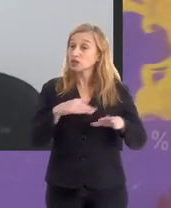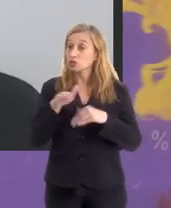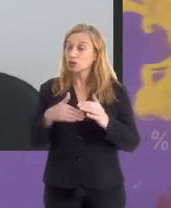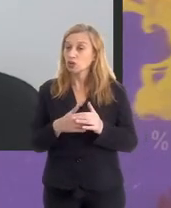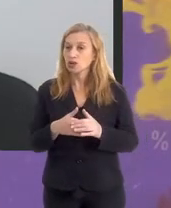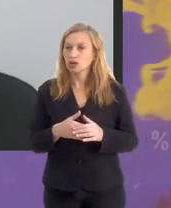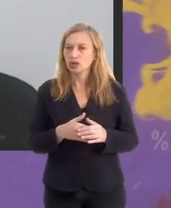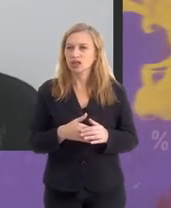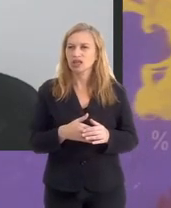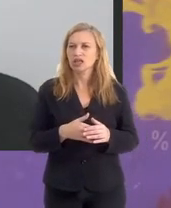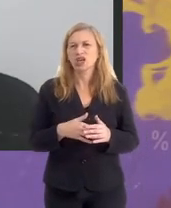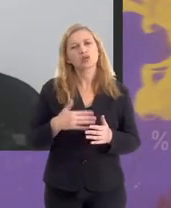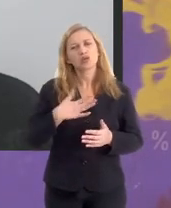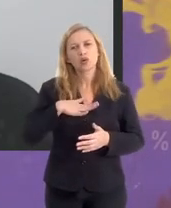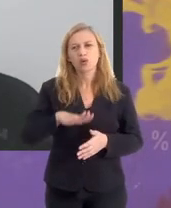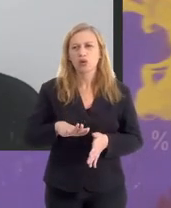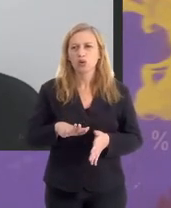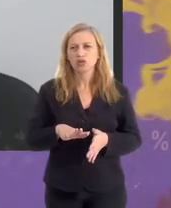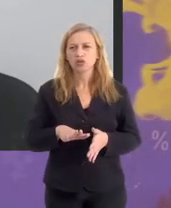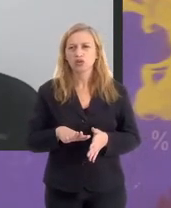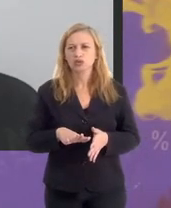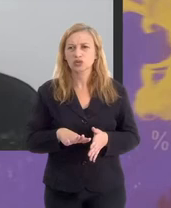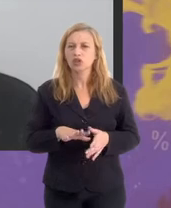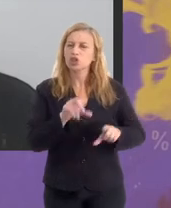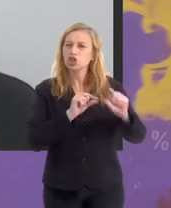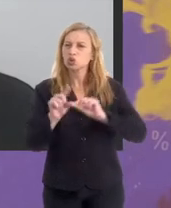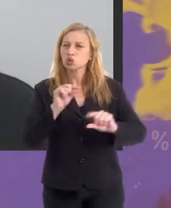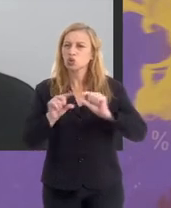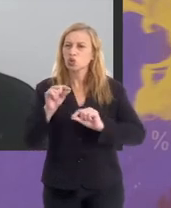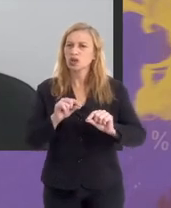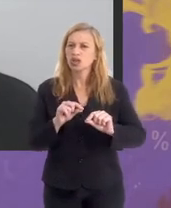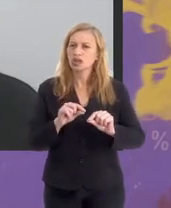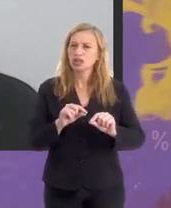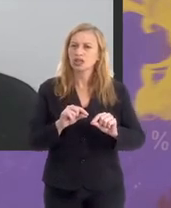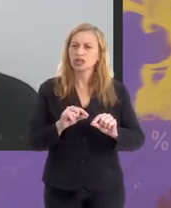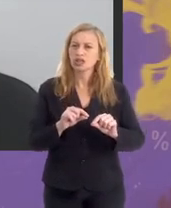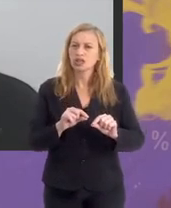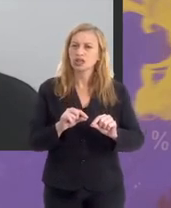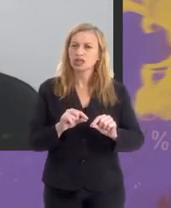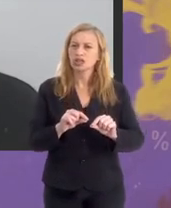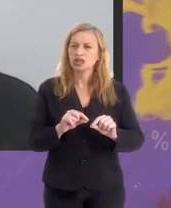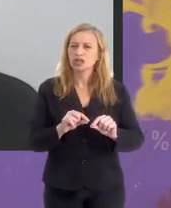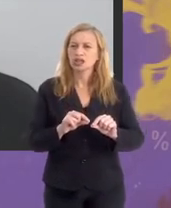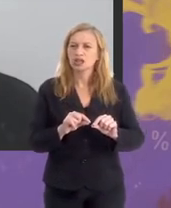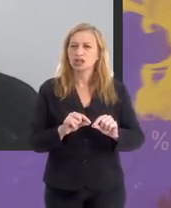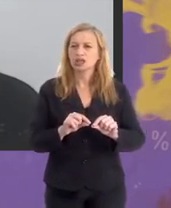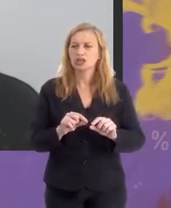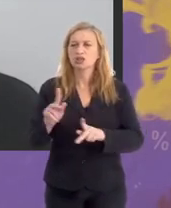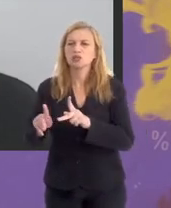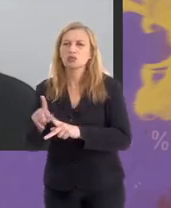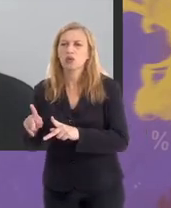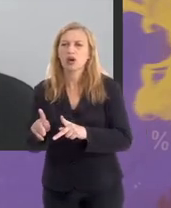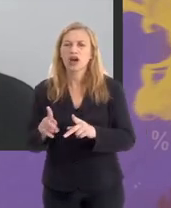o problema todo é que a mim incomoda muito quando são tomadas as decisões medidas de caráter